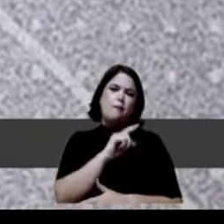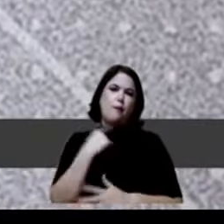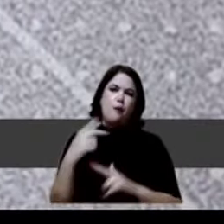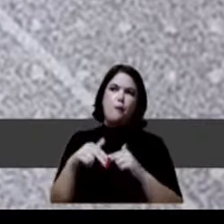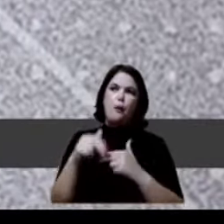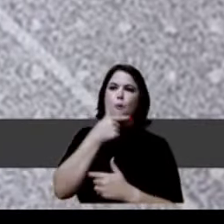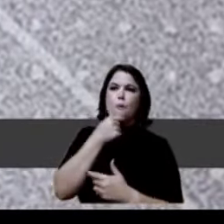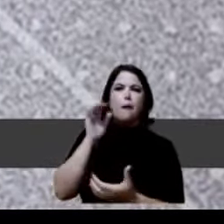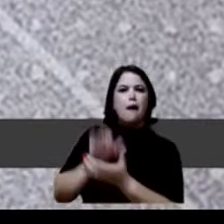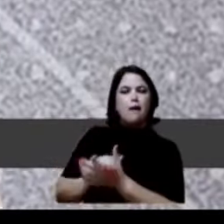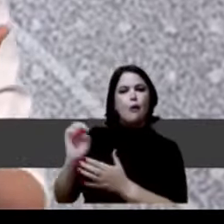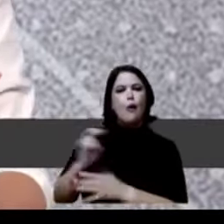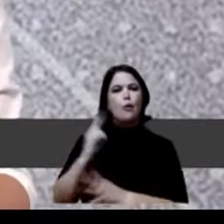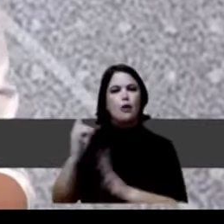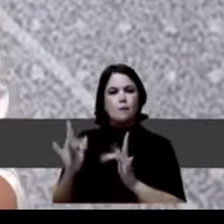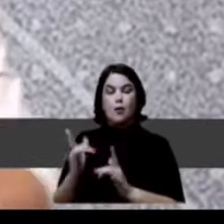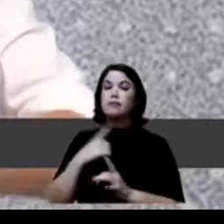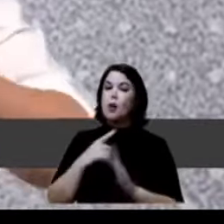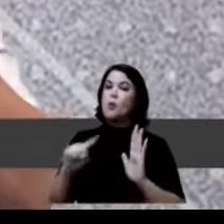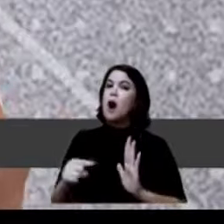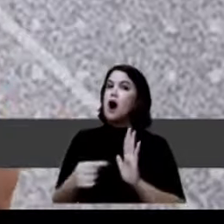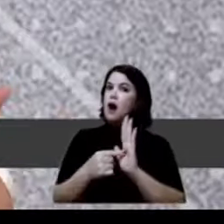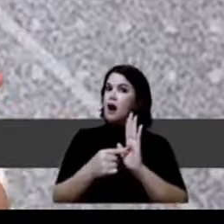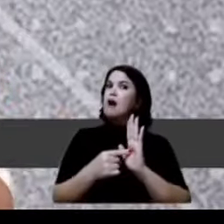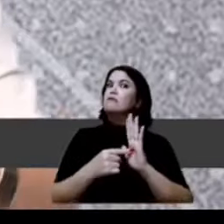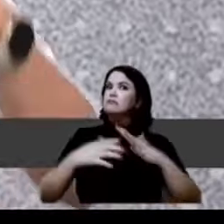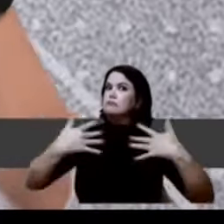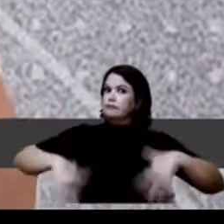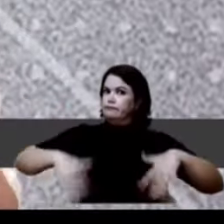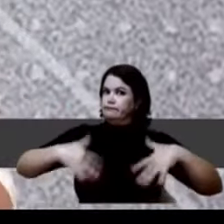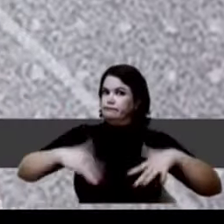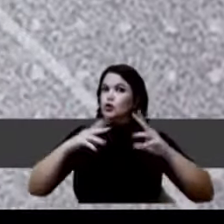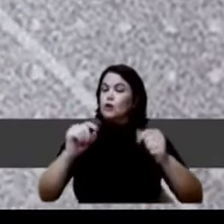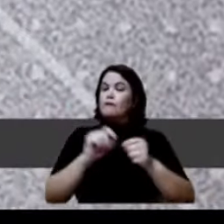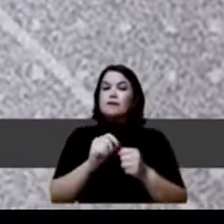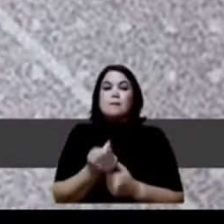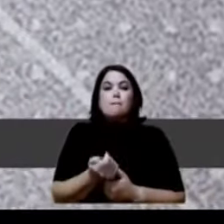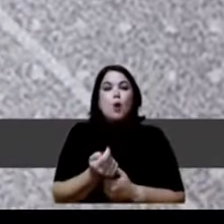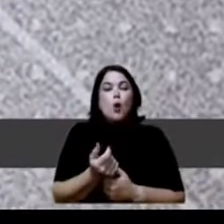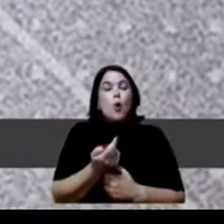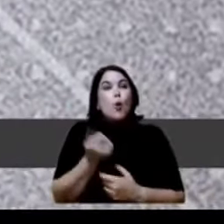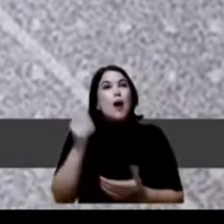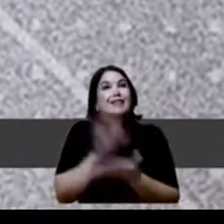muito grave em cima do prefeito, que é o fato de fazer muito pouco, quase nada,